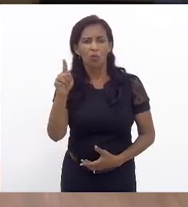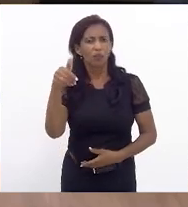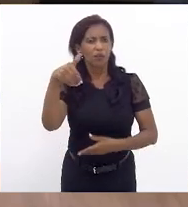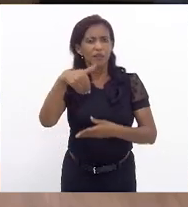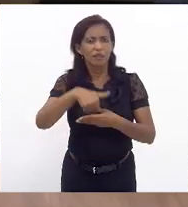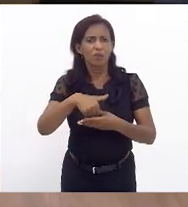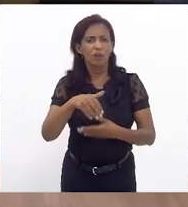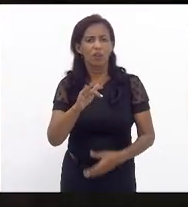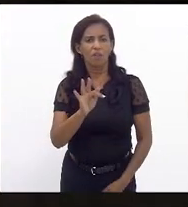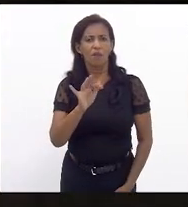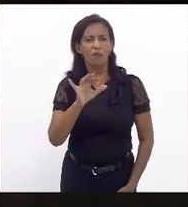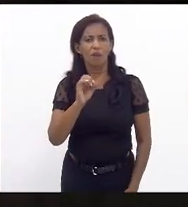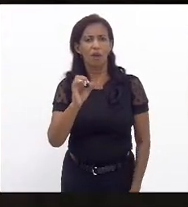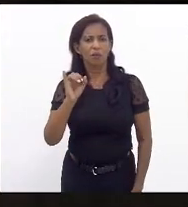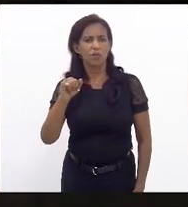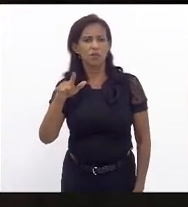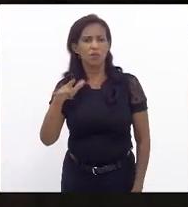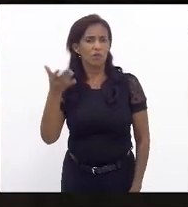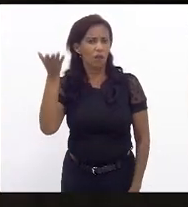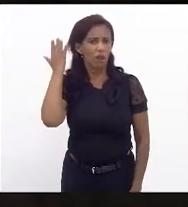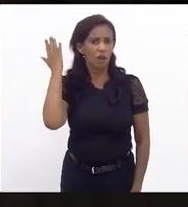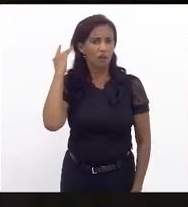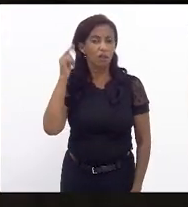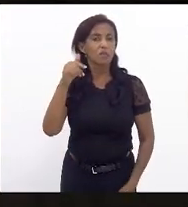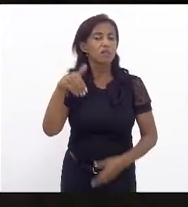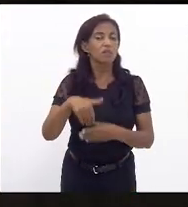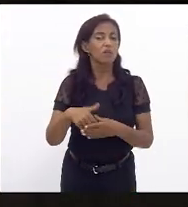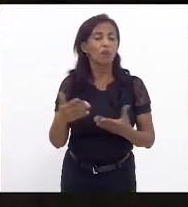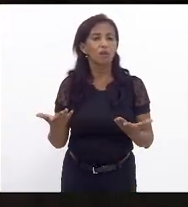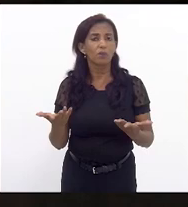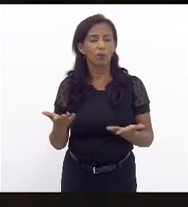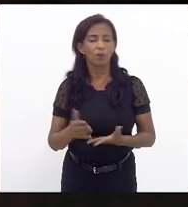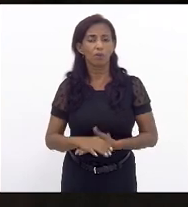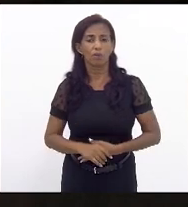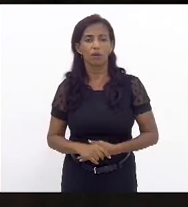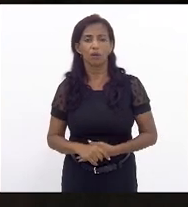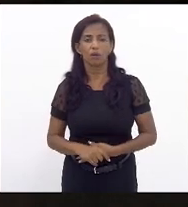tinha chamado Fábio Silva lá atrás. Seu voto? Isso, tá.